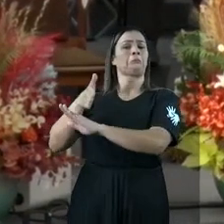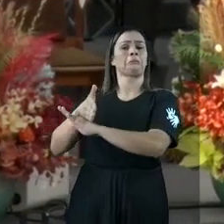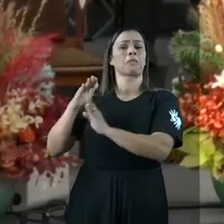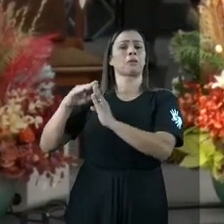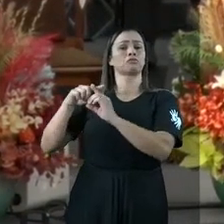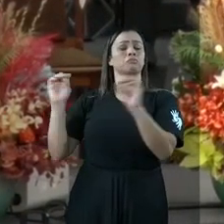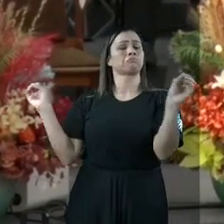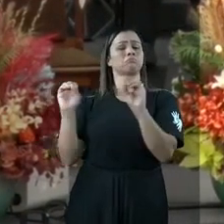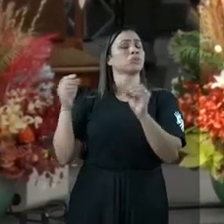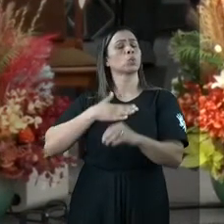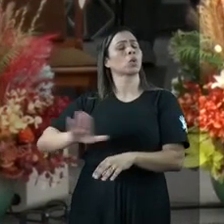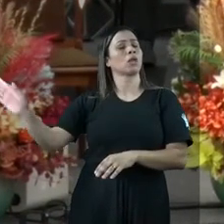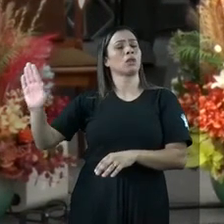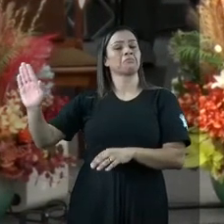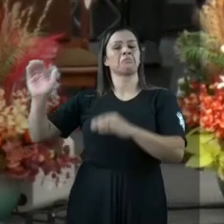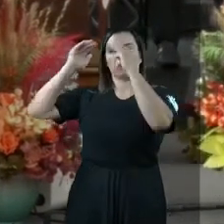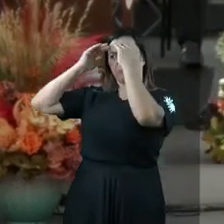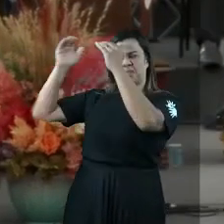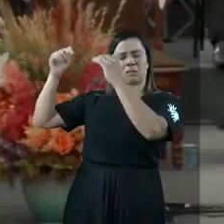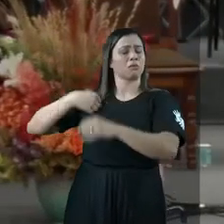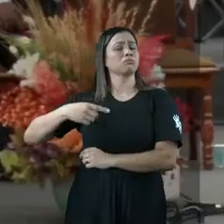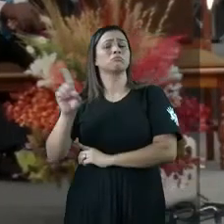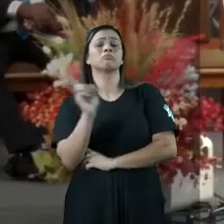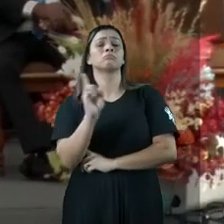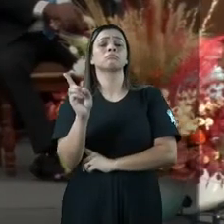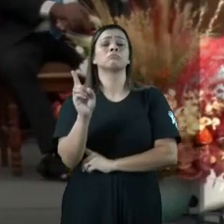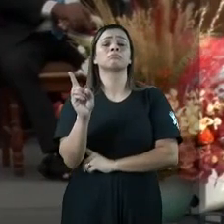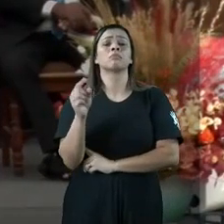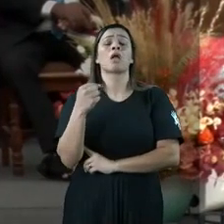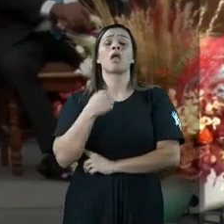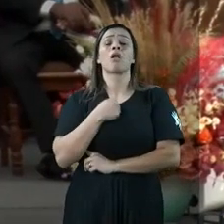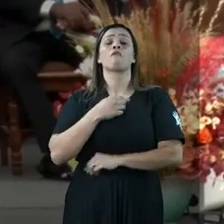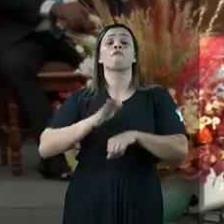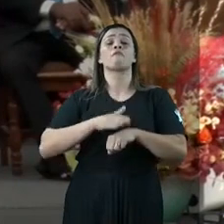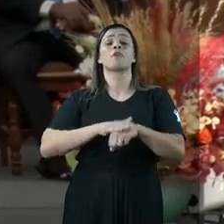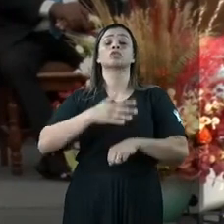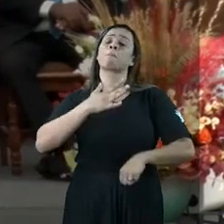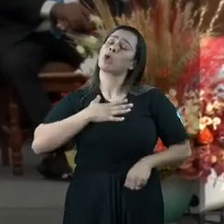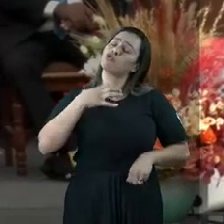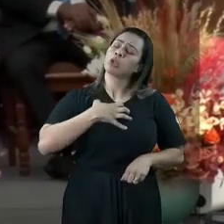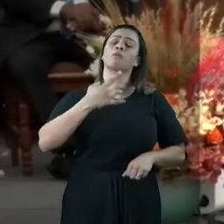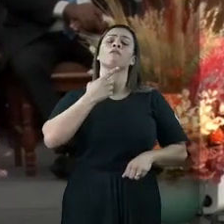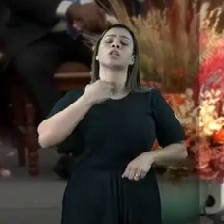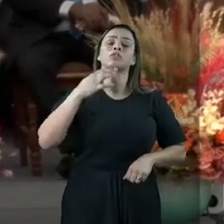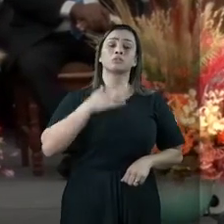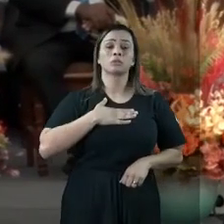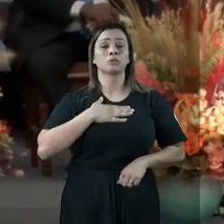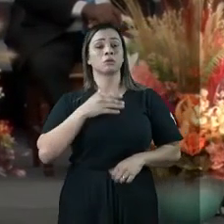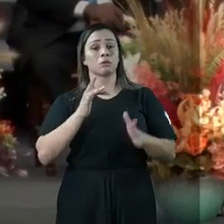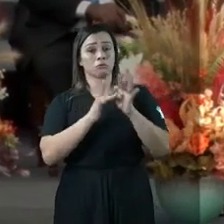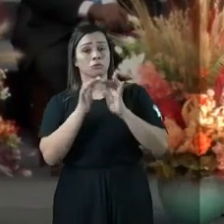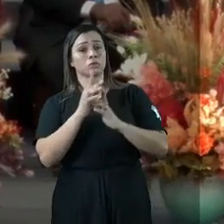pandemia, não ouvia ninguém, não obedecia ninguém, não tinha compromisso com nada, Aí Jesus disse: vou soprar um